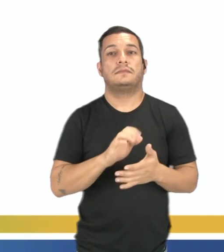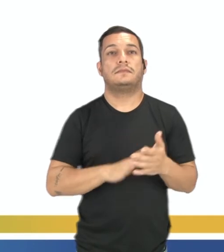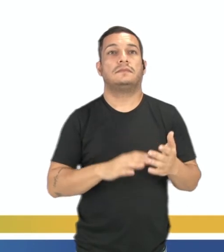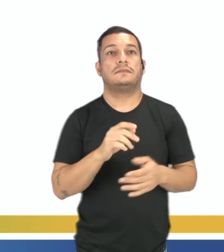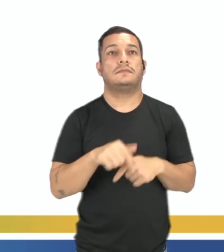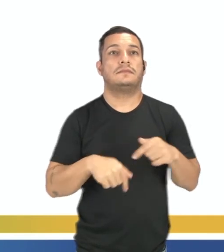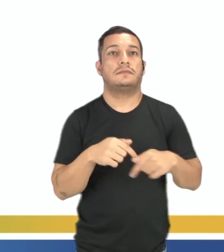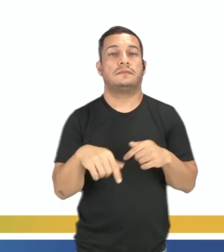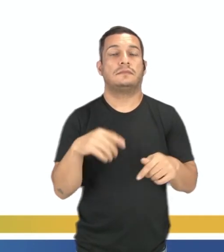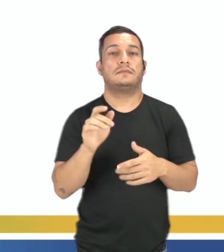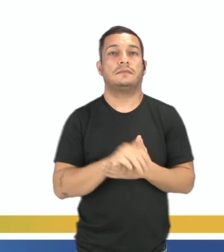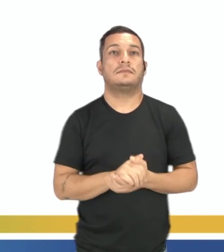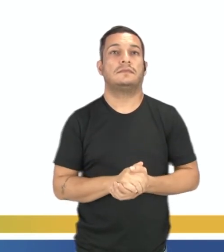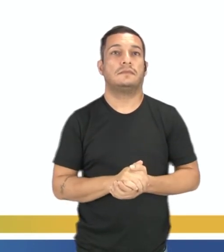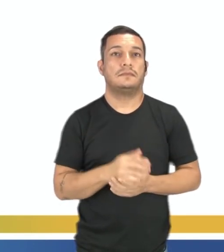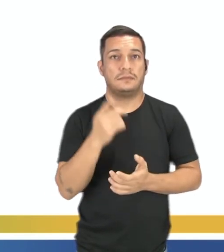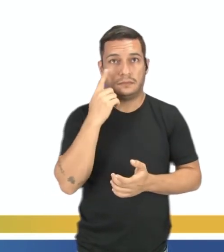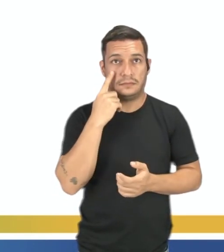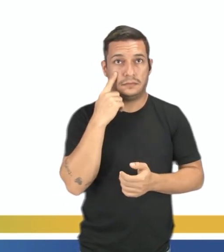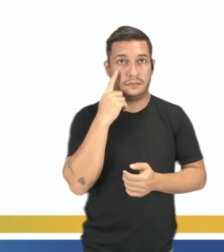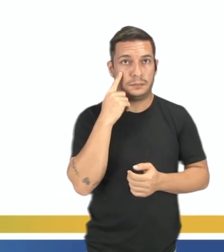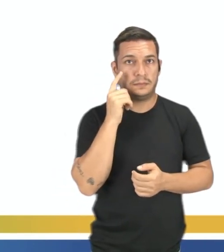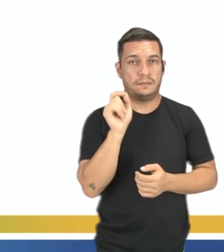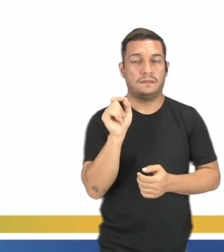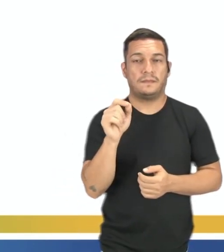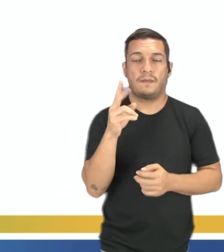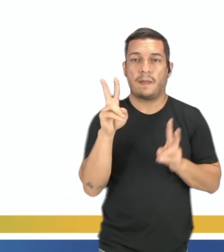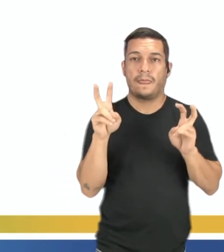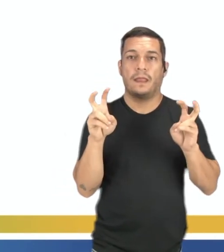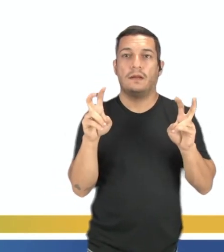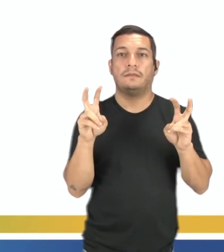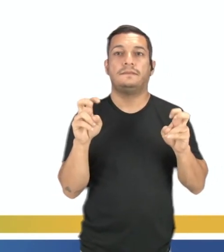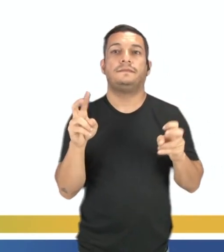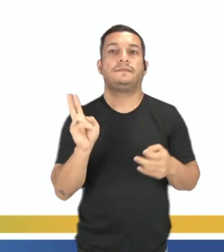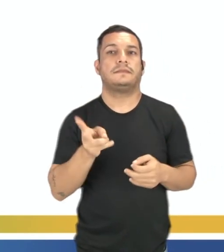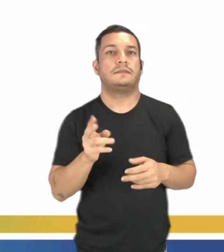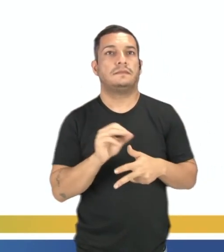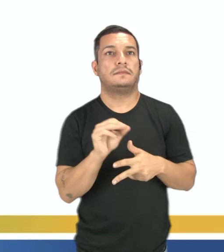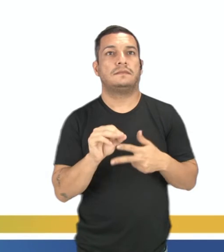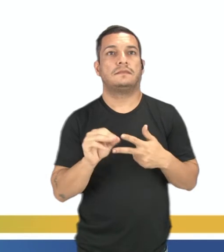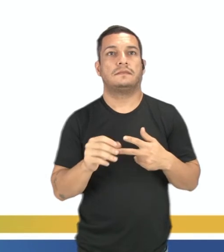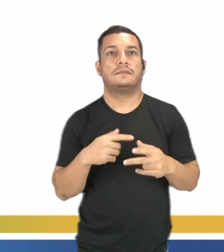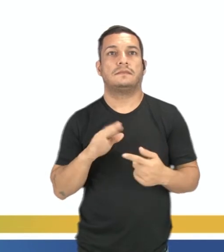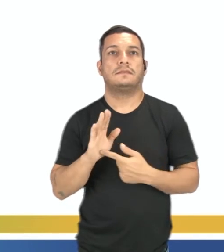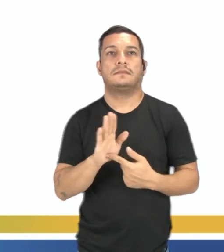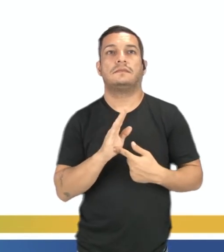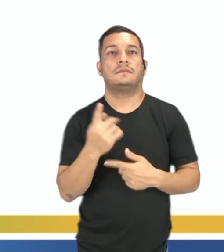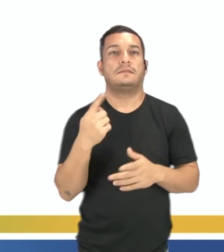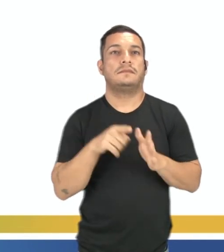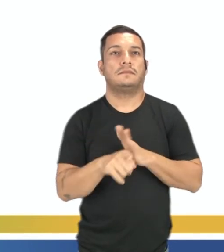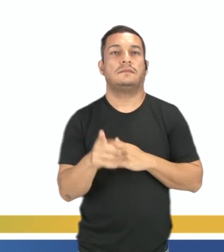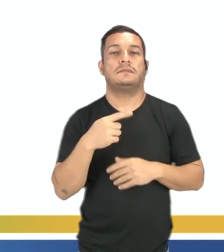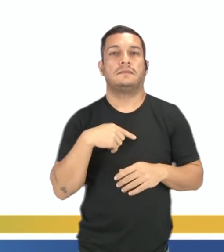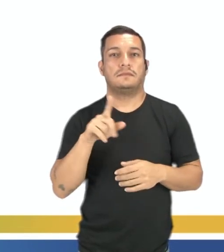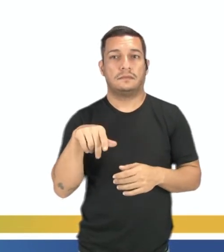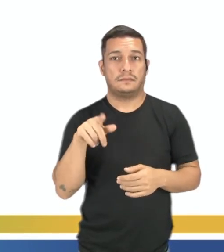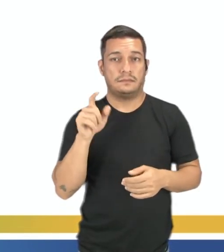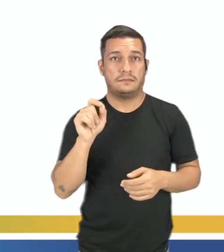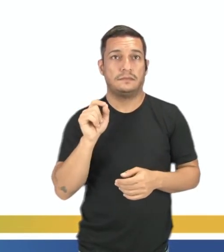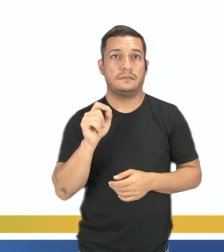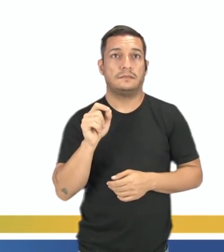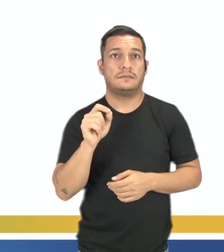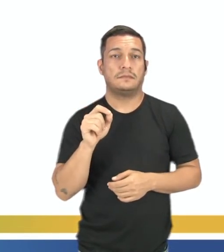orgânica de funções orgânicas é um assunto constante no enem eu trago aqui uma questãozinha que